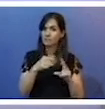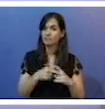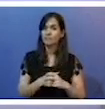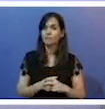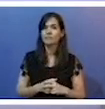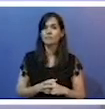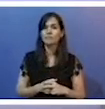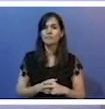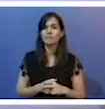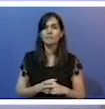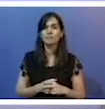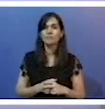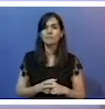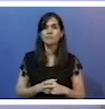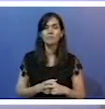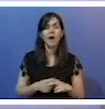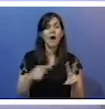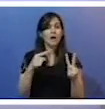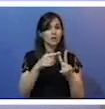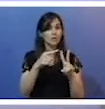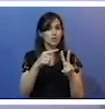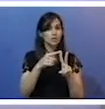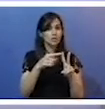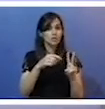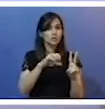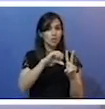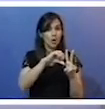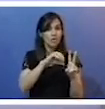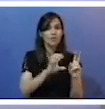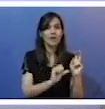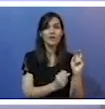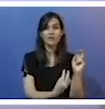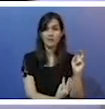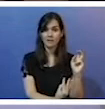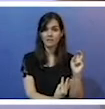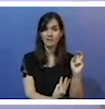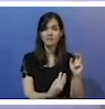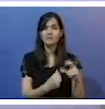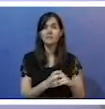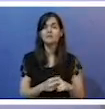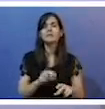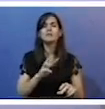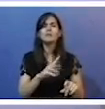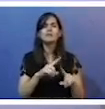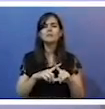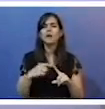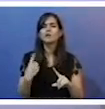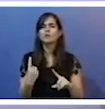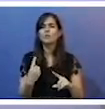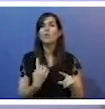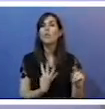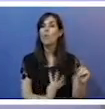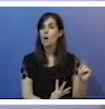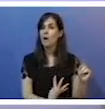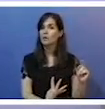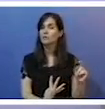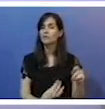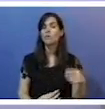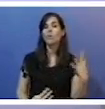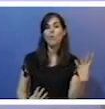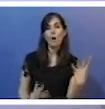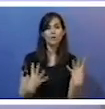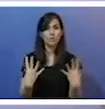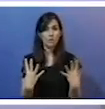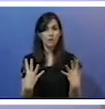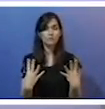nove partes nove é três porque 3309 aí três mais um é quatro quatro é igual a